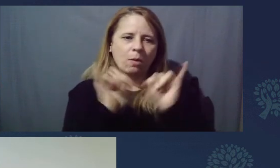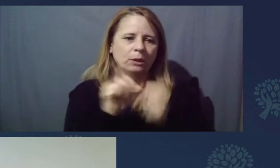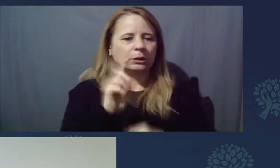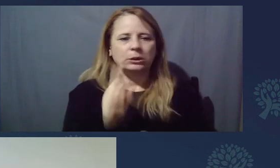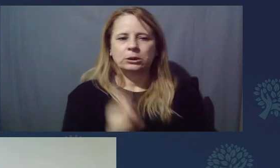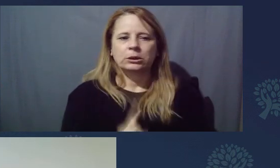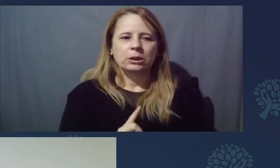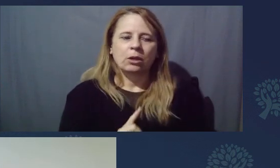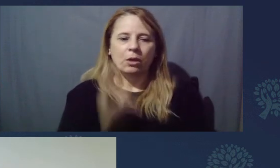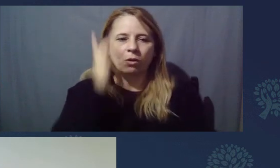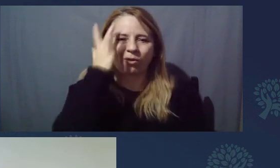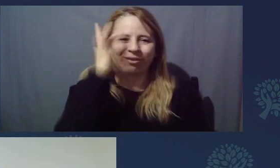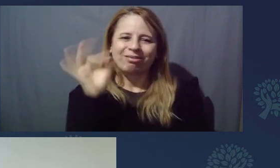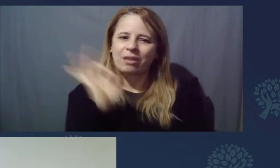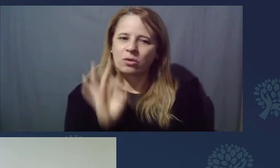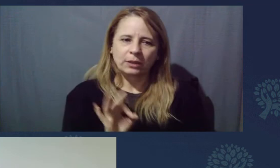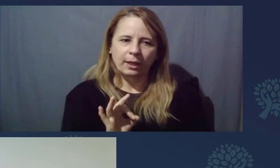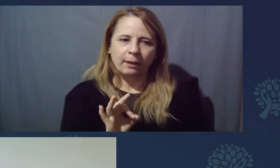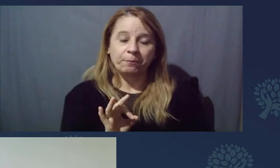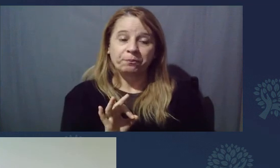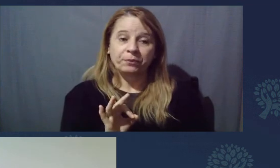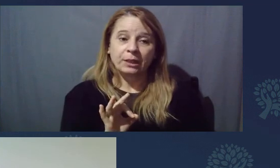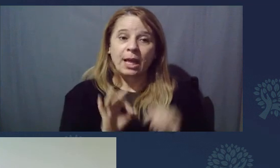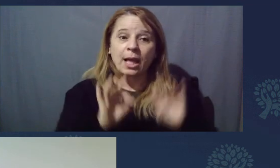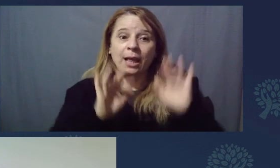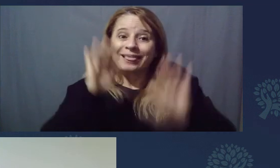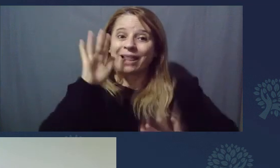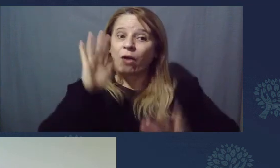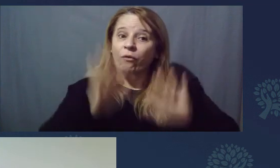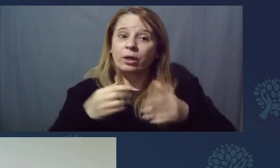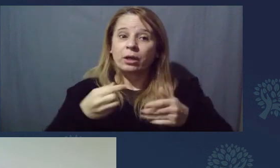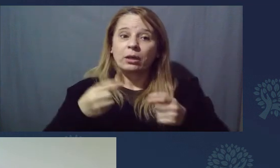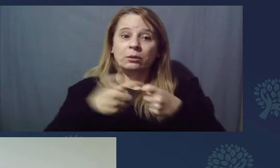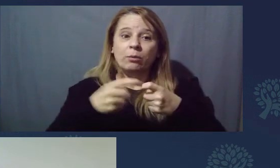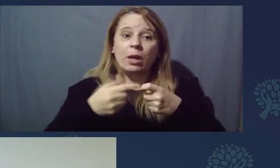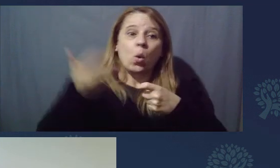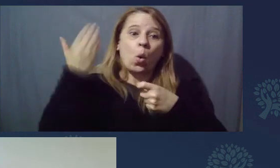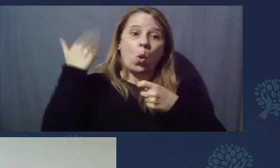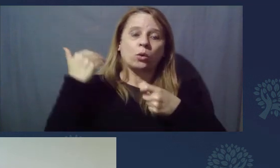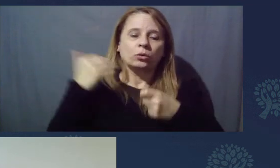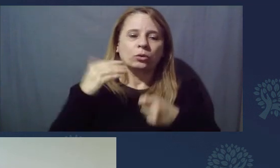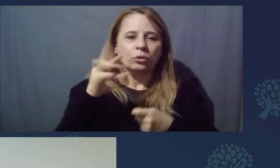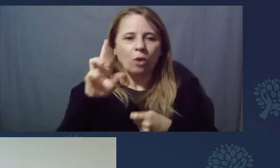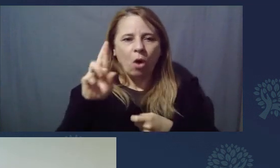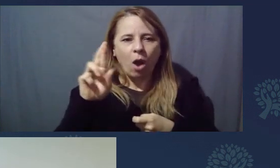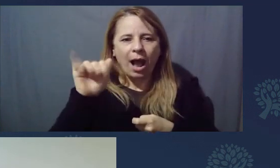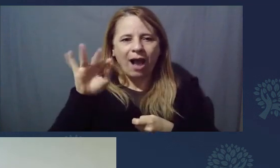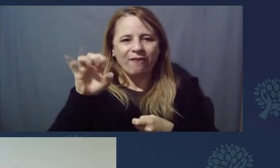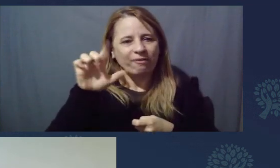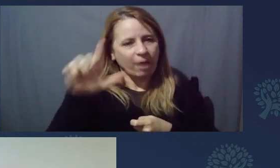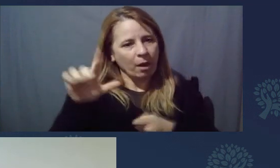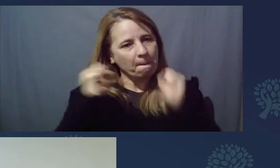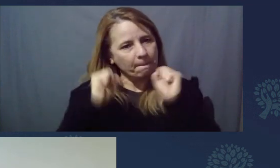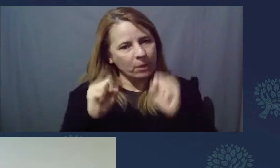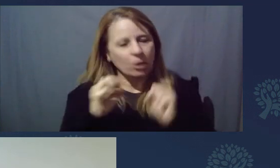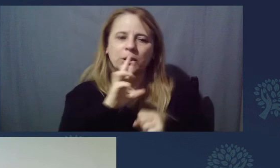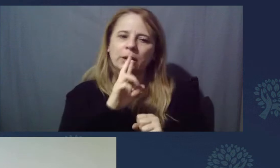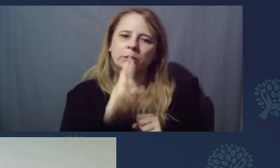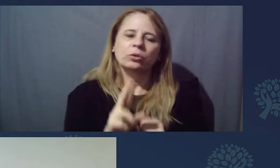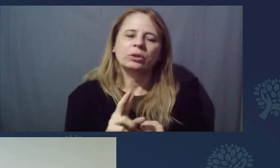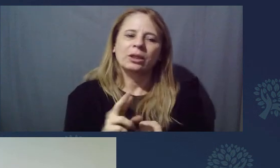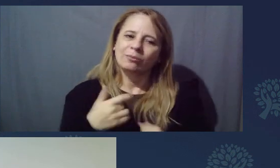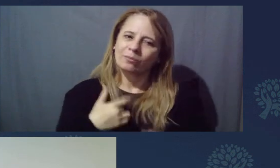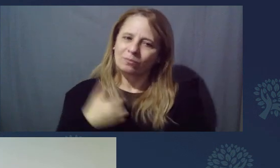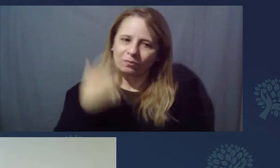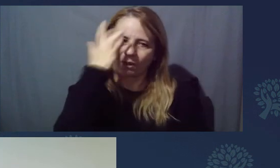Então, talvez o doutor Rafael, que me precedeu, ou a próxima palestrante, possa trazer essa sua